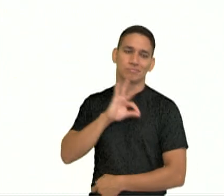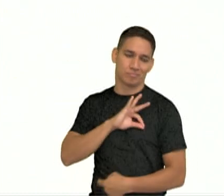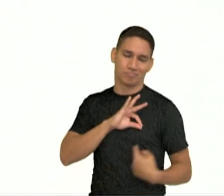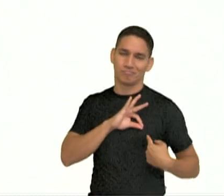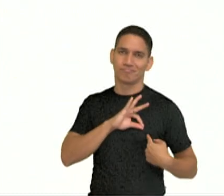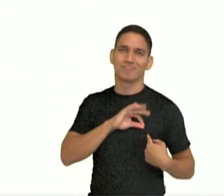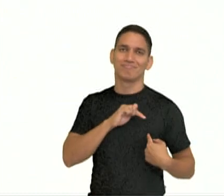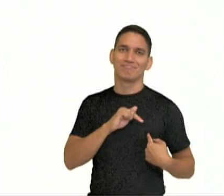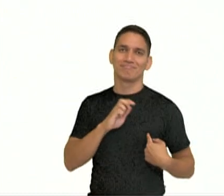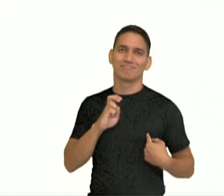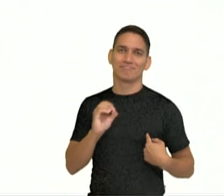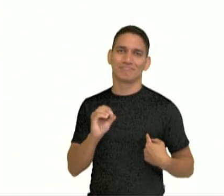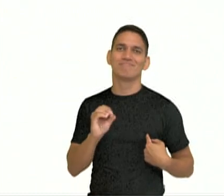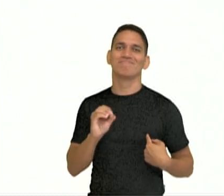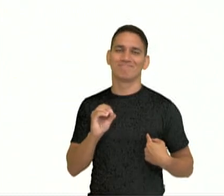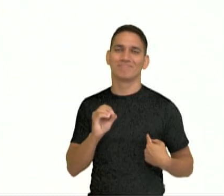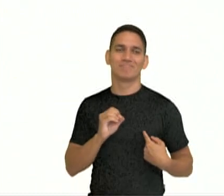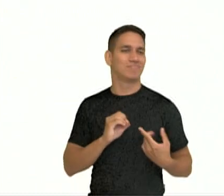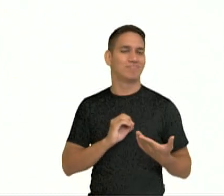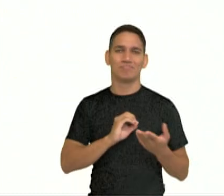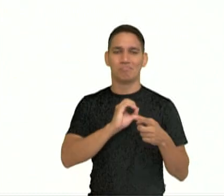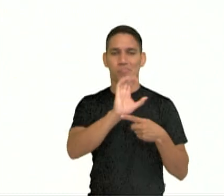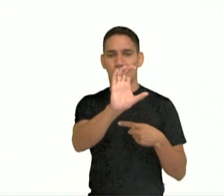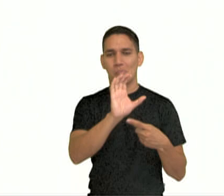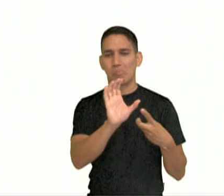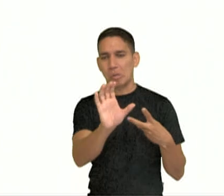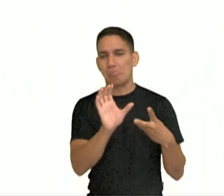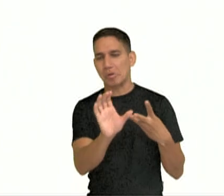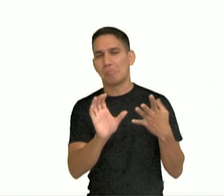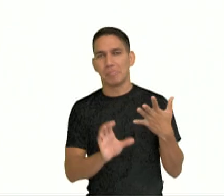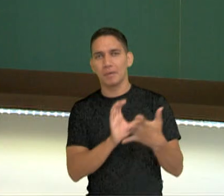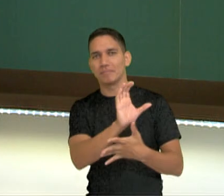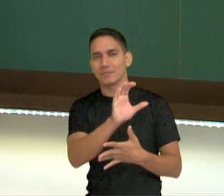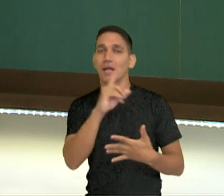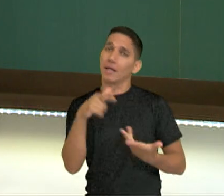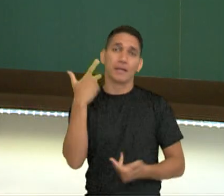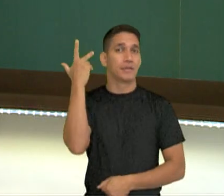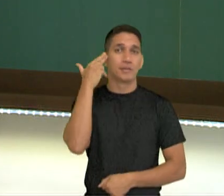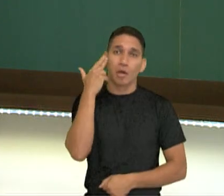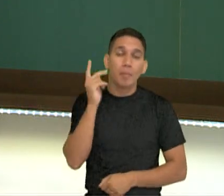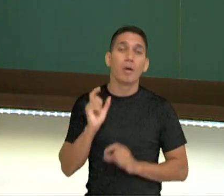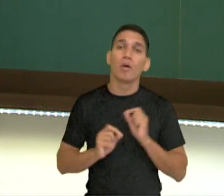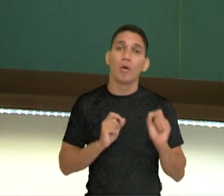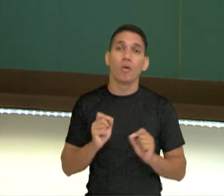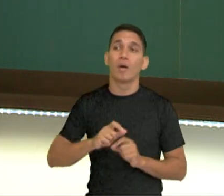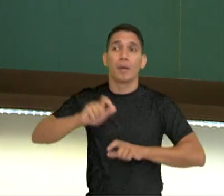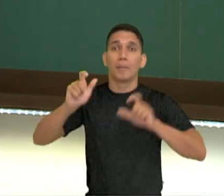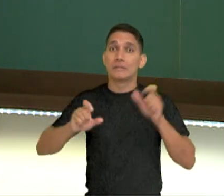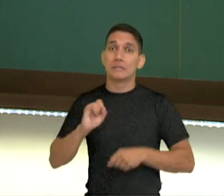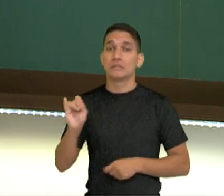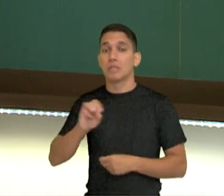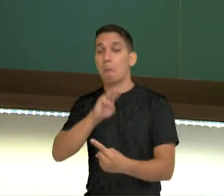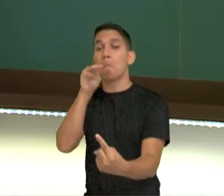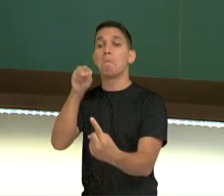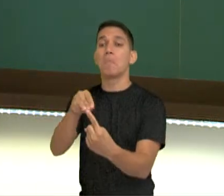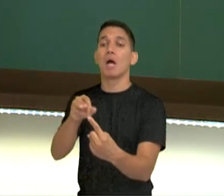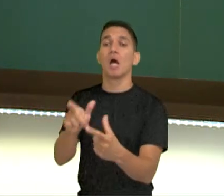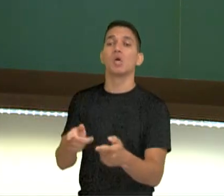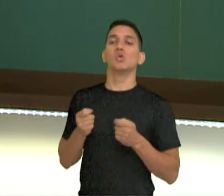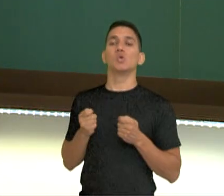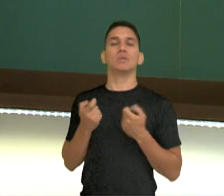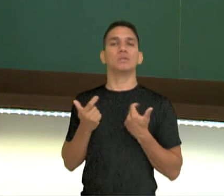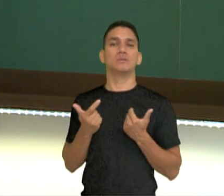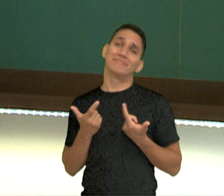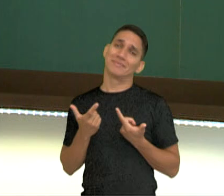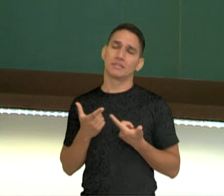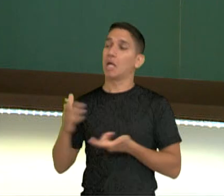né? Os R$750 ela gastou todinho. Isso é muito comum, exatamente quem não faz meta de economizar, gasta